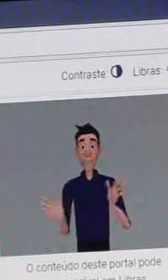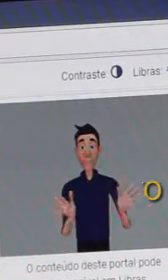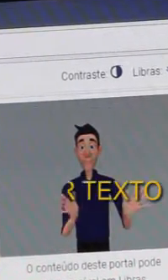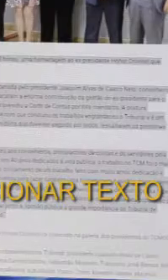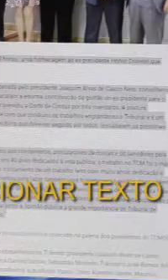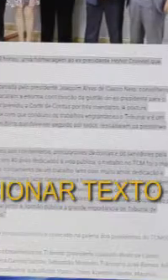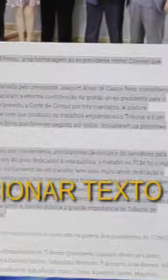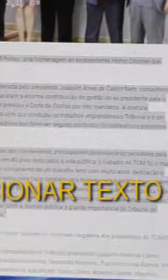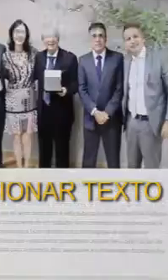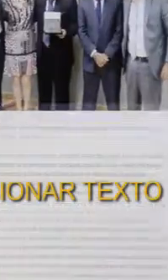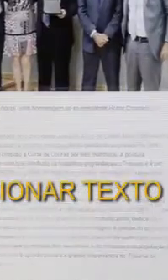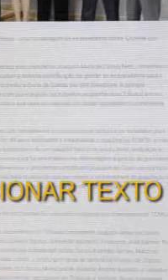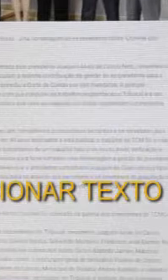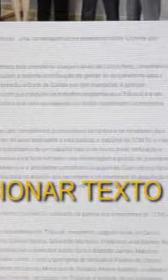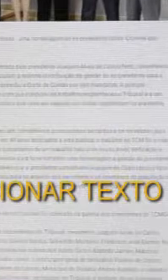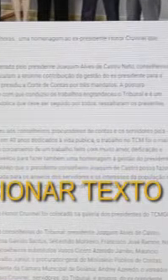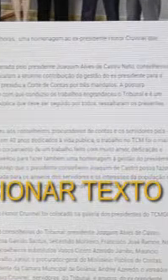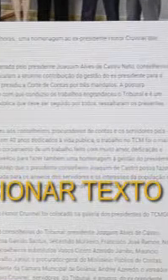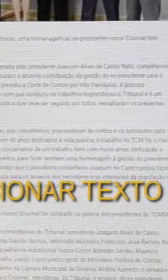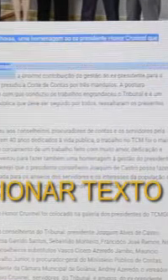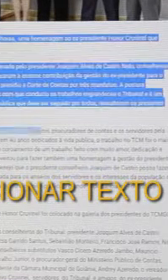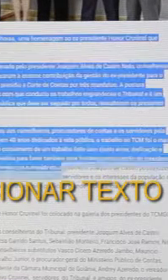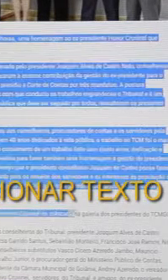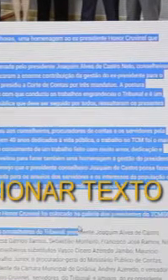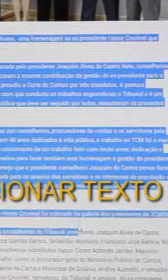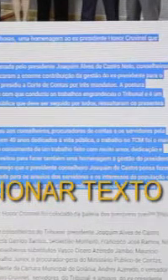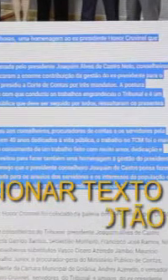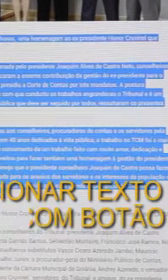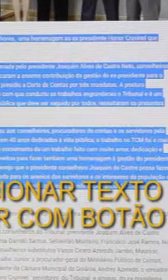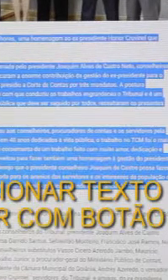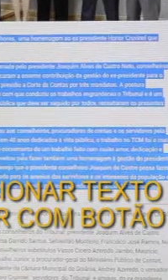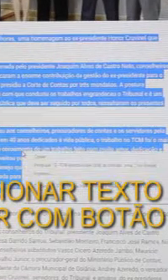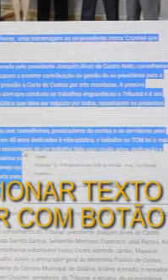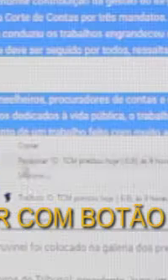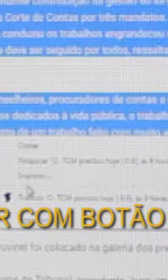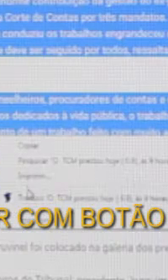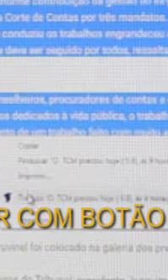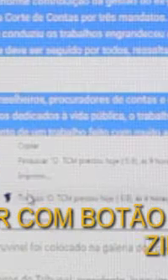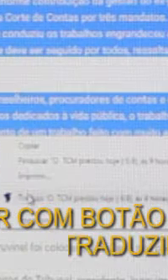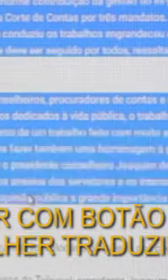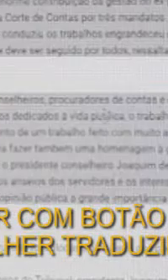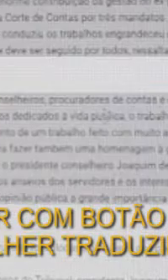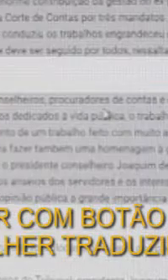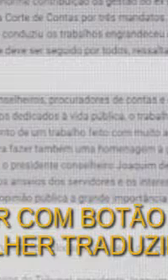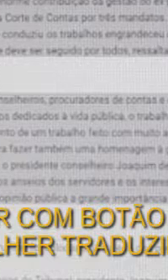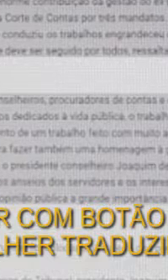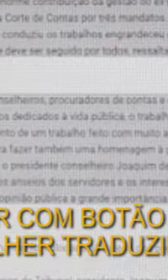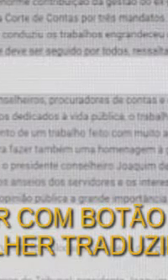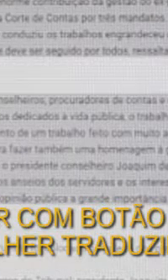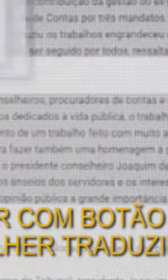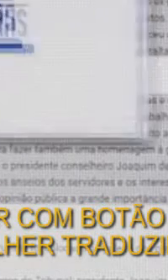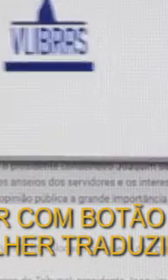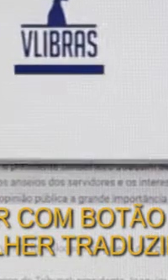gente integrou. Você pode selecionar um texto do nosso site e fazer uma tradução dele para Libras. Ele vai fazer